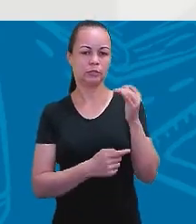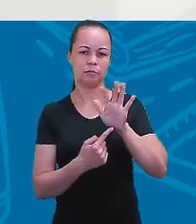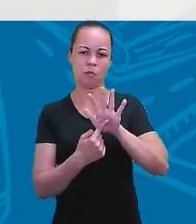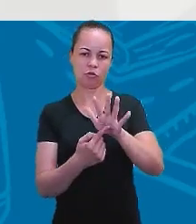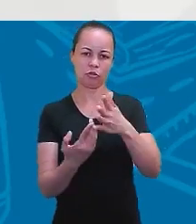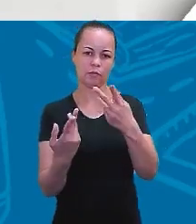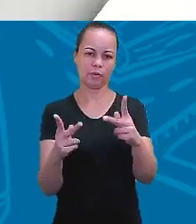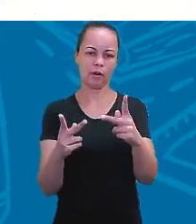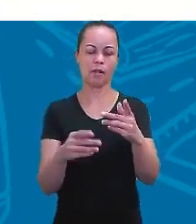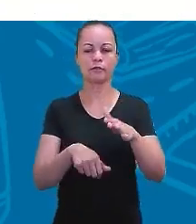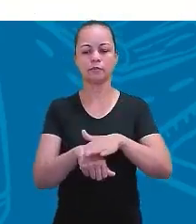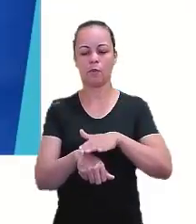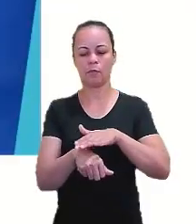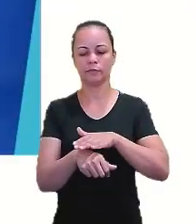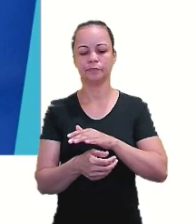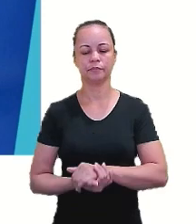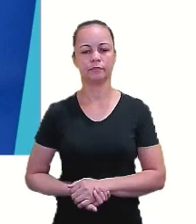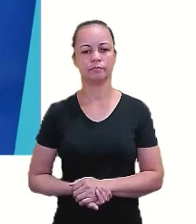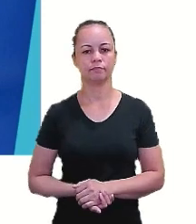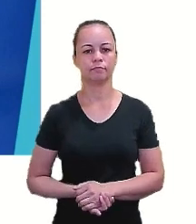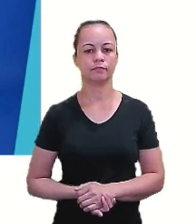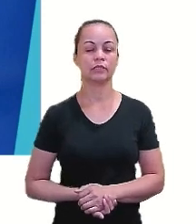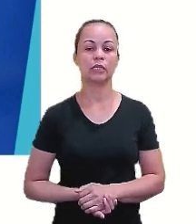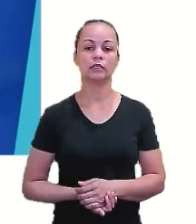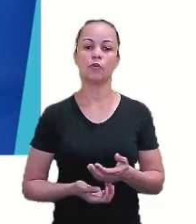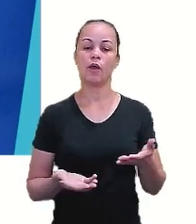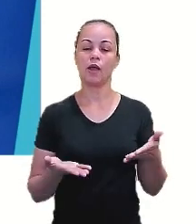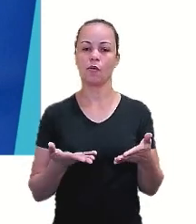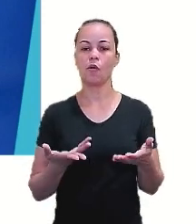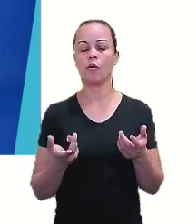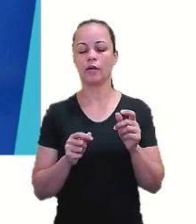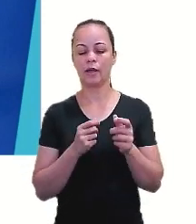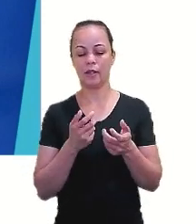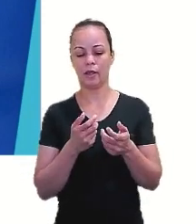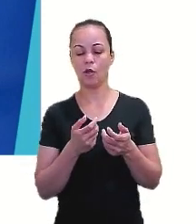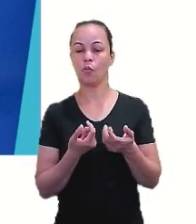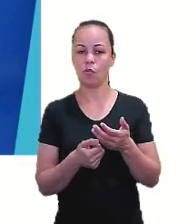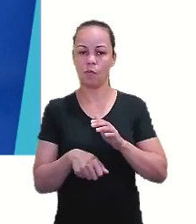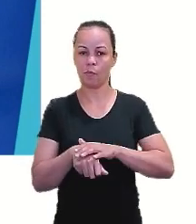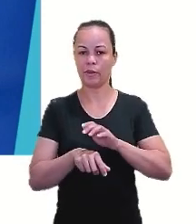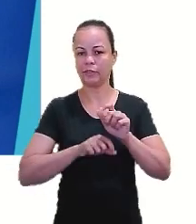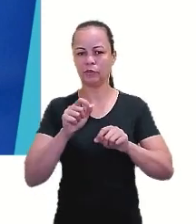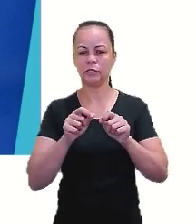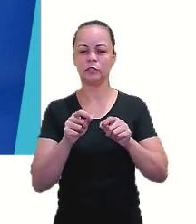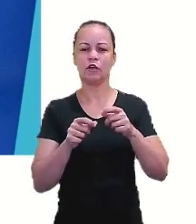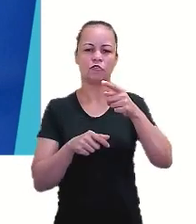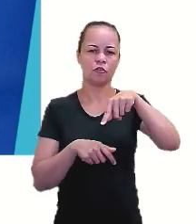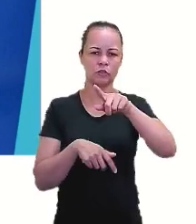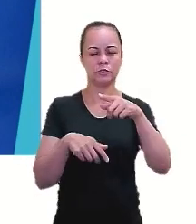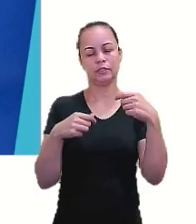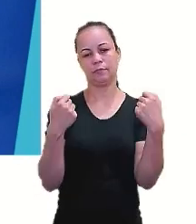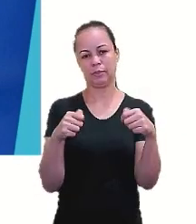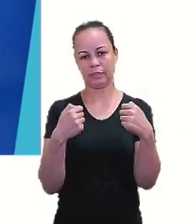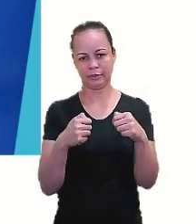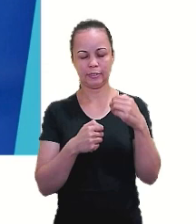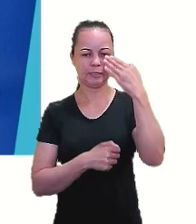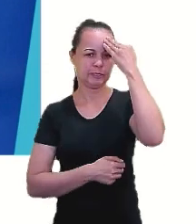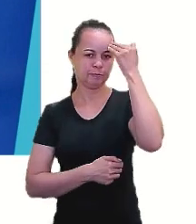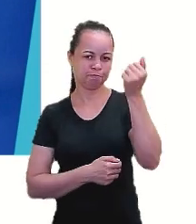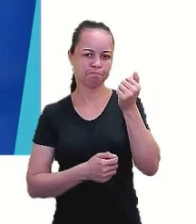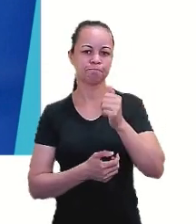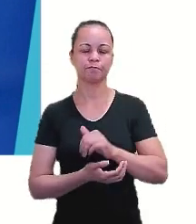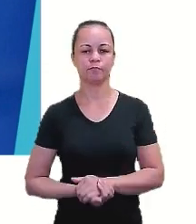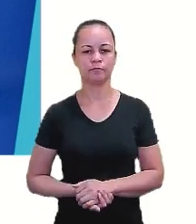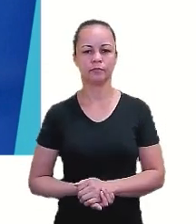esse momento. E aí, para aquele momento que eu sempre gosto de citar, que é muito importante, que é o momento você precisa